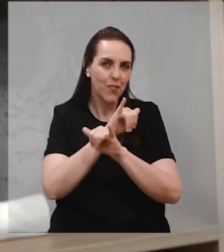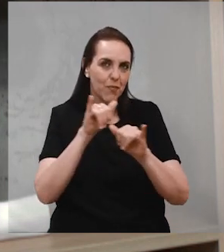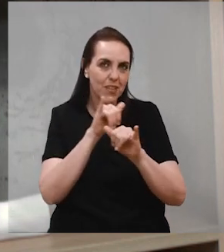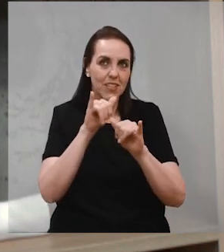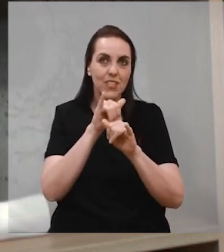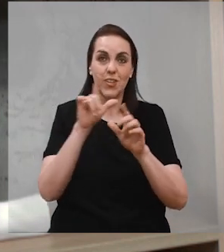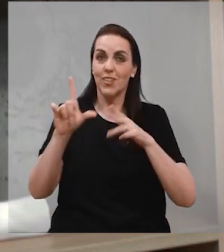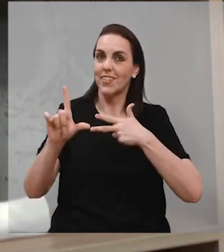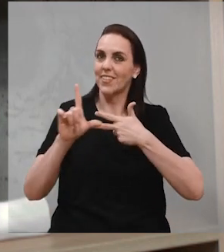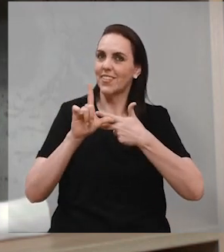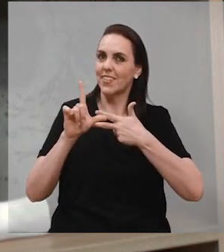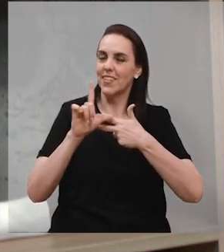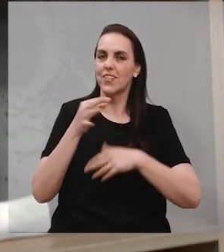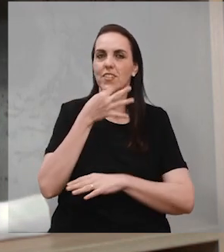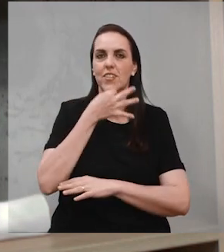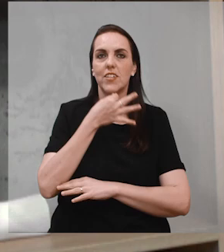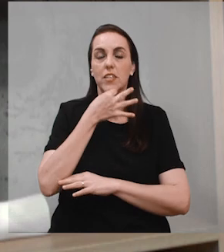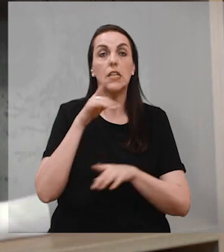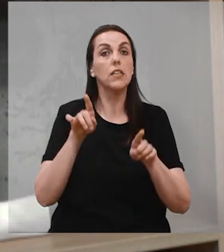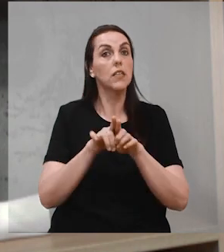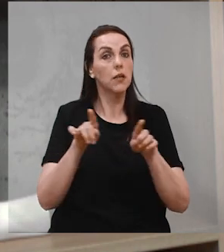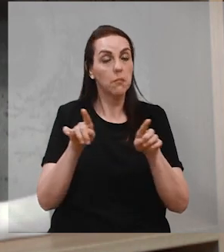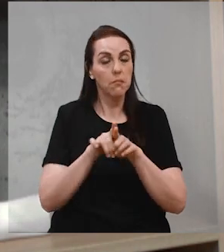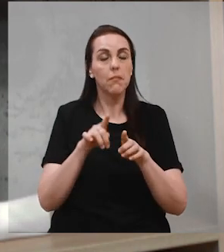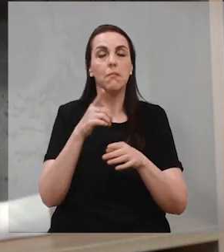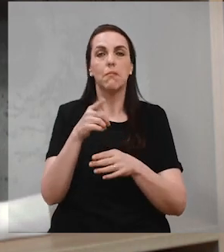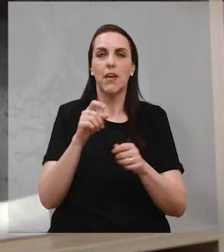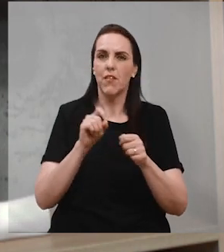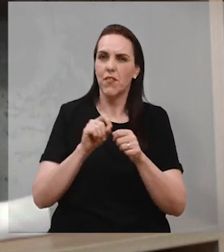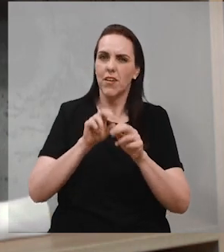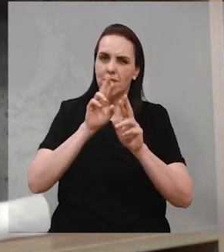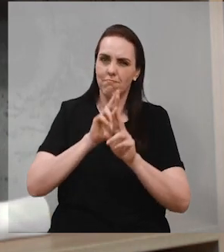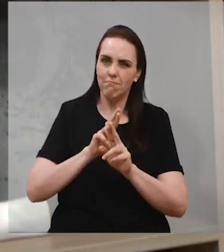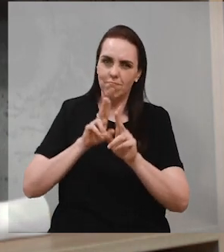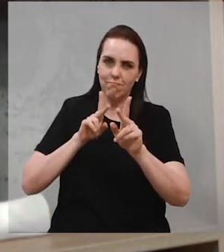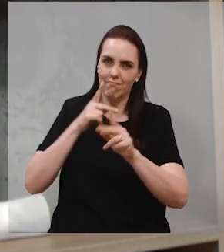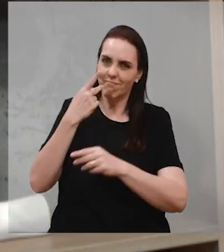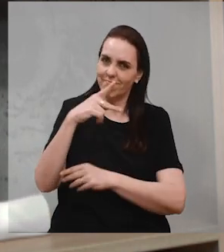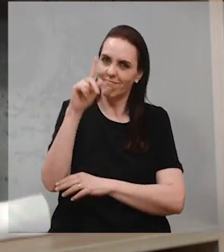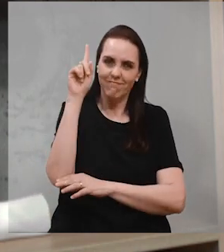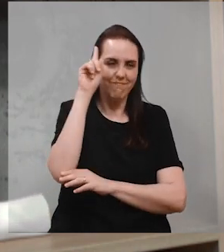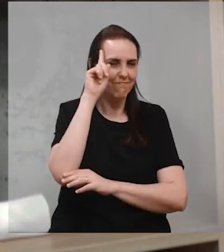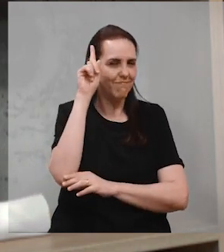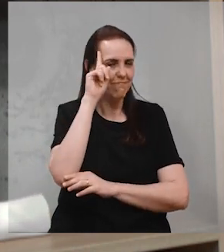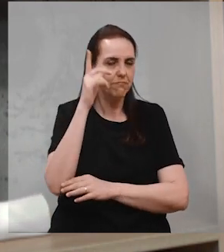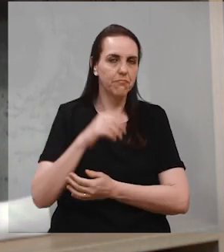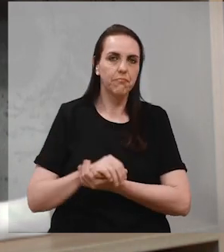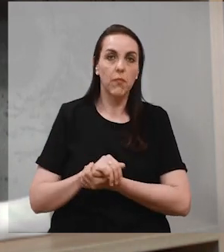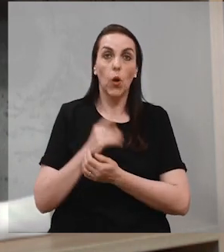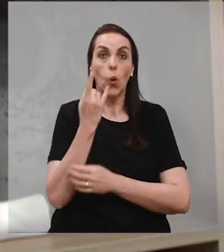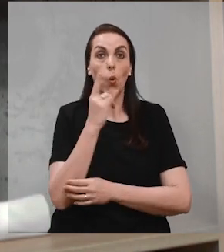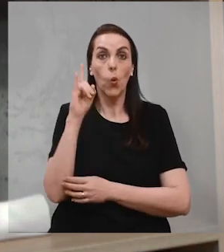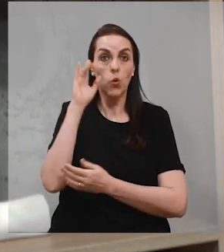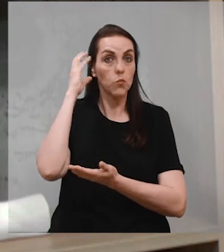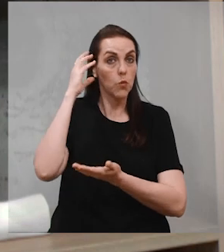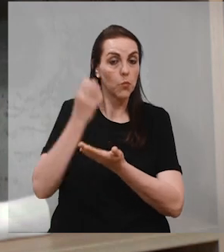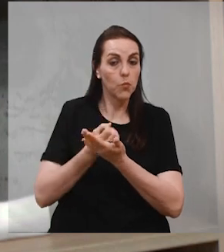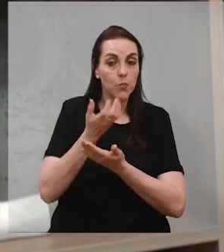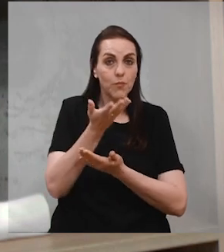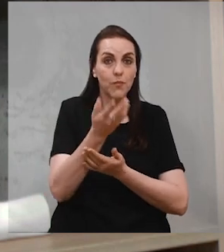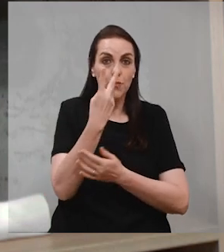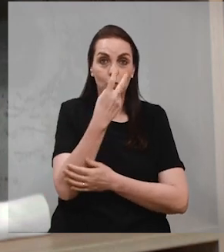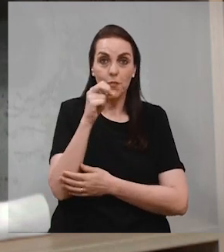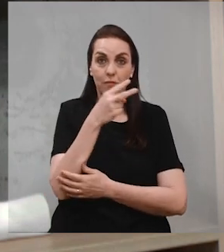as informações do Legislativo caxiense, mas também aquelas que fazem a diferença no seu dia a dia. No último